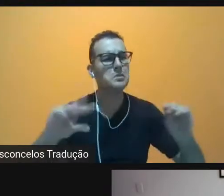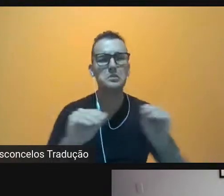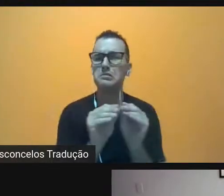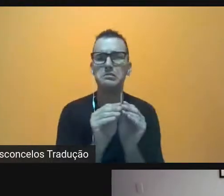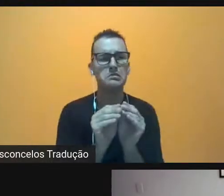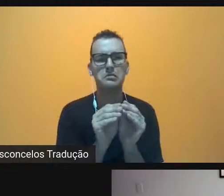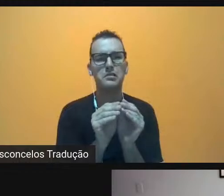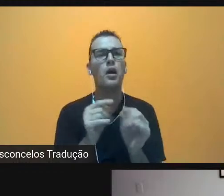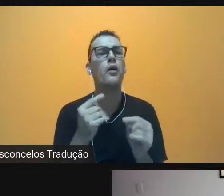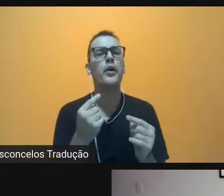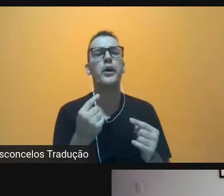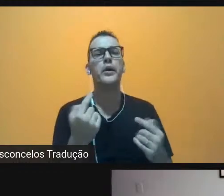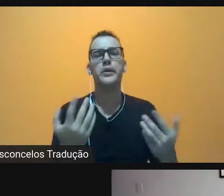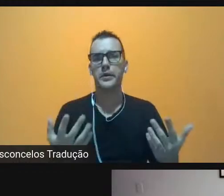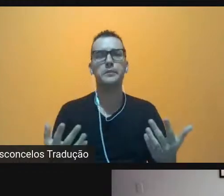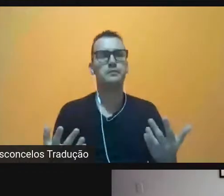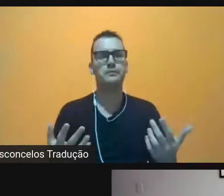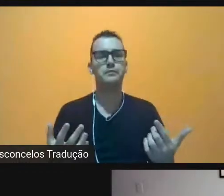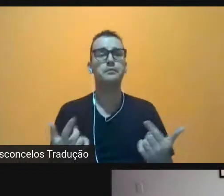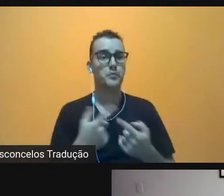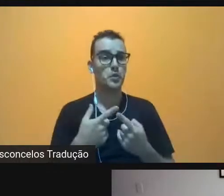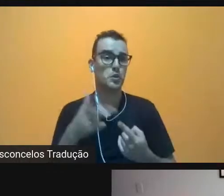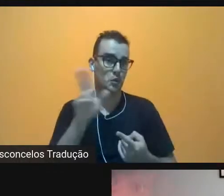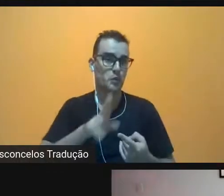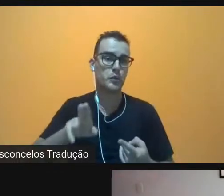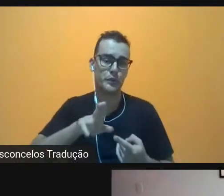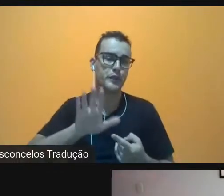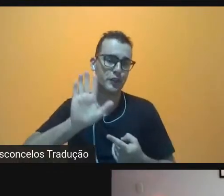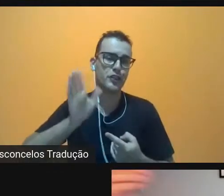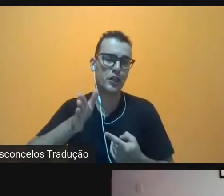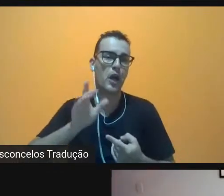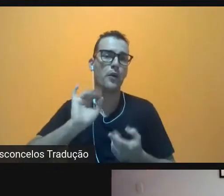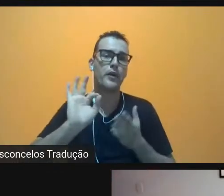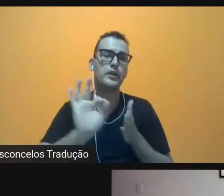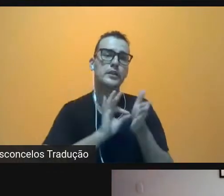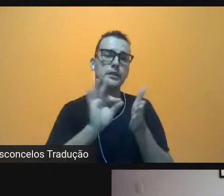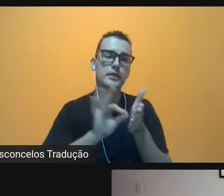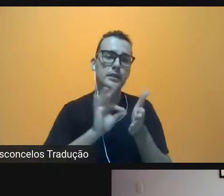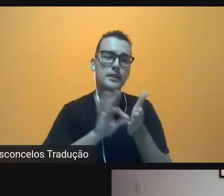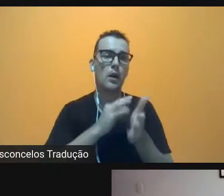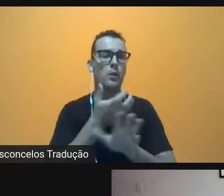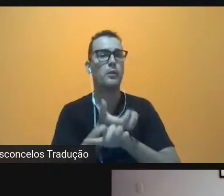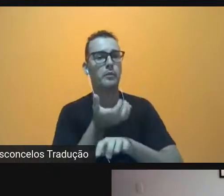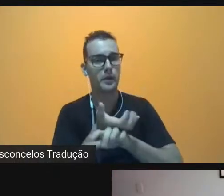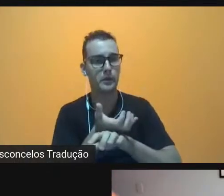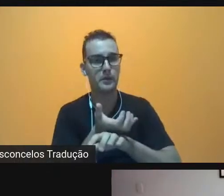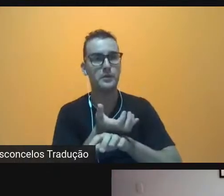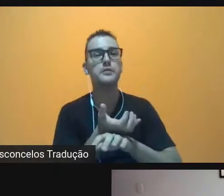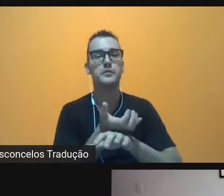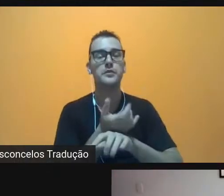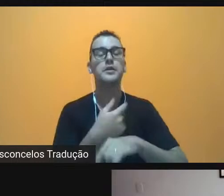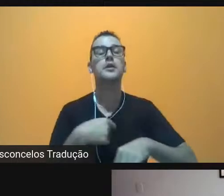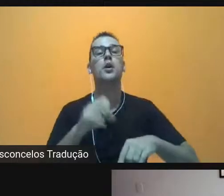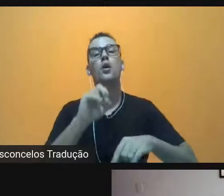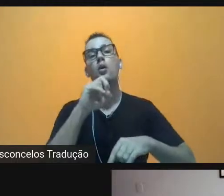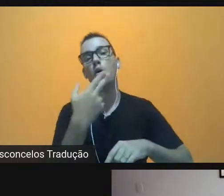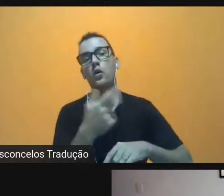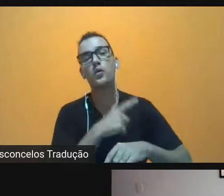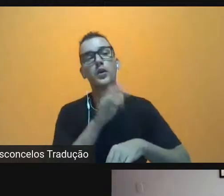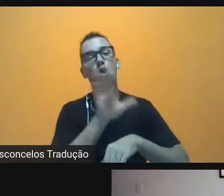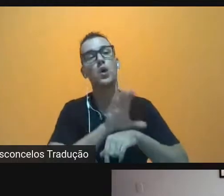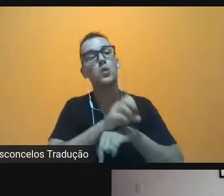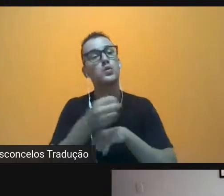é o que a gente já utiliza, né, para inscrição em disciplinas ou criação de novos cursos